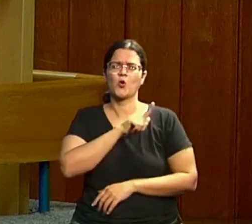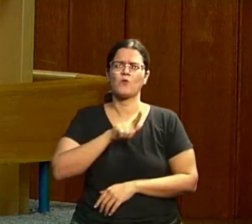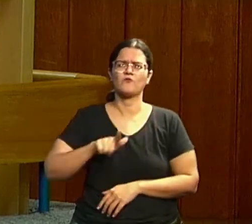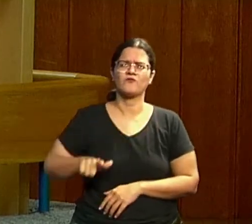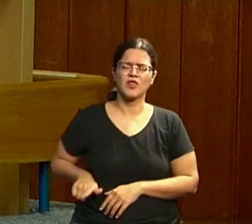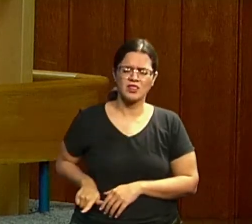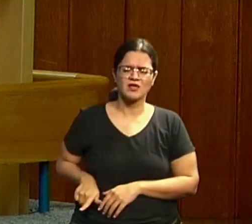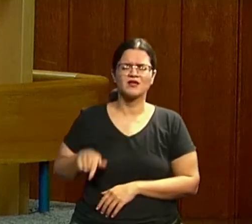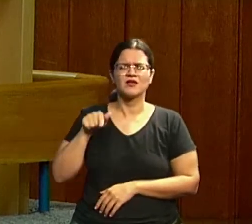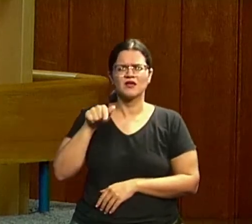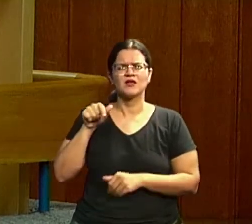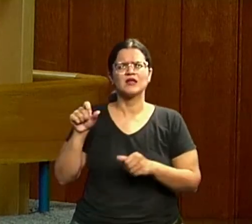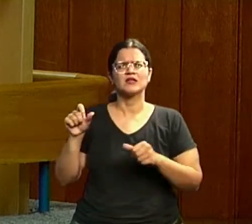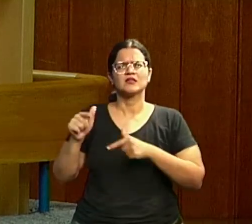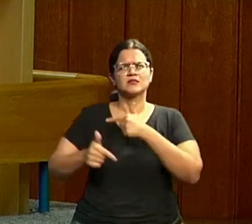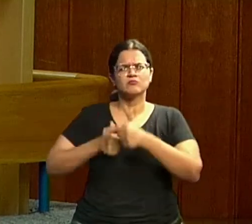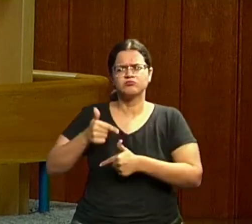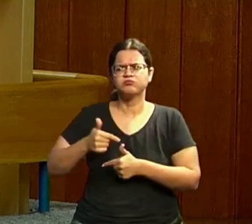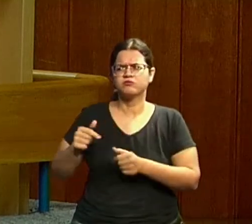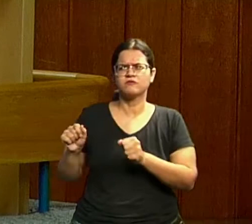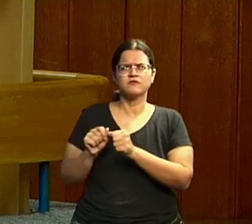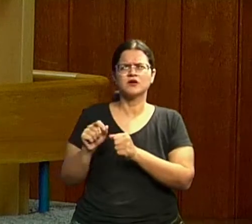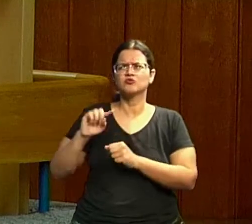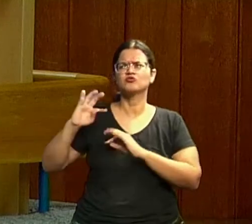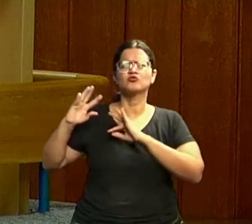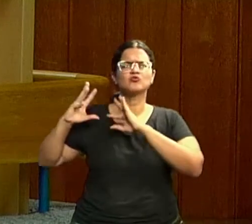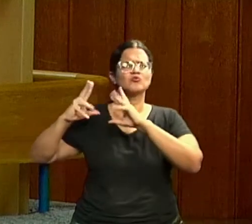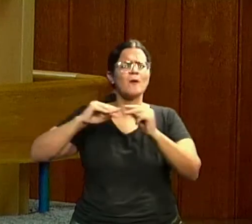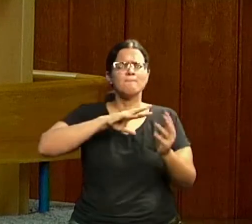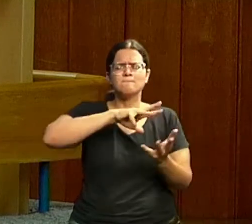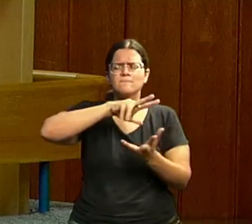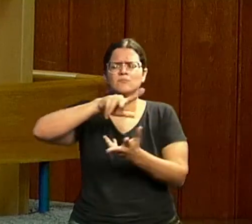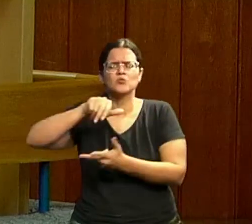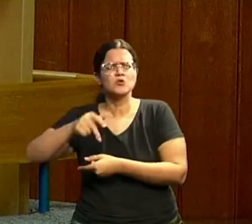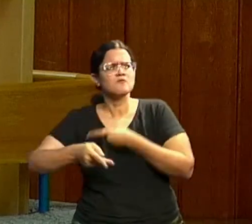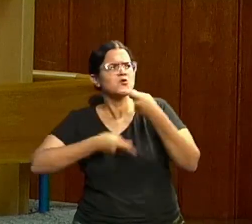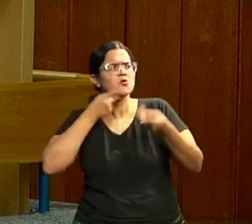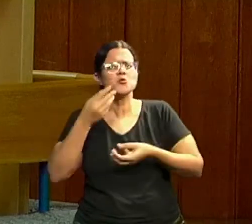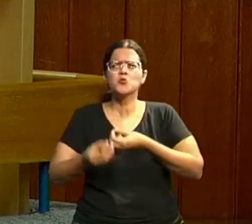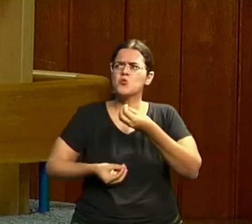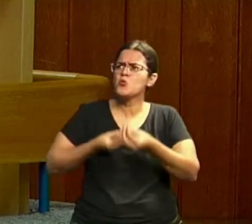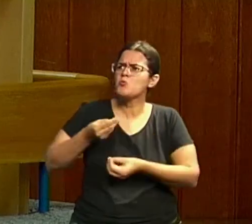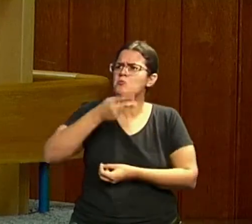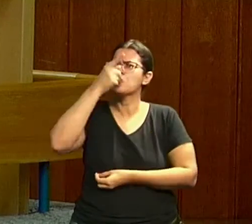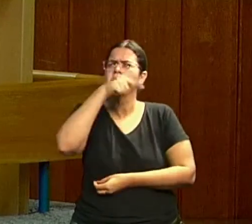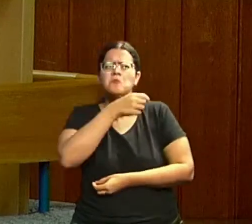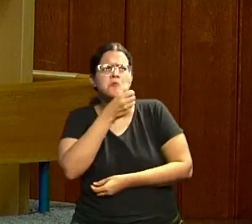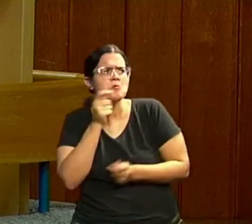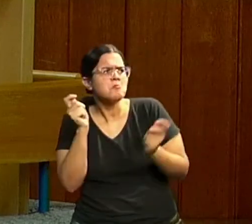que foi comentado no mundo inteiro. Todo mundo falava como que alguém pode fazer 1000 casas em um